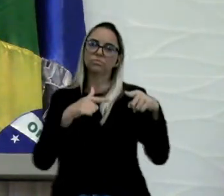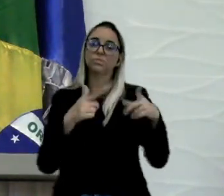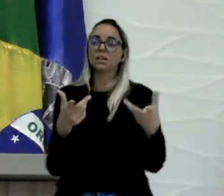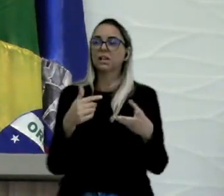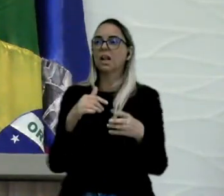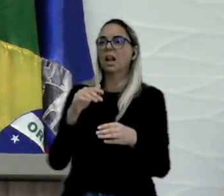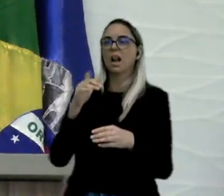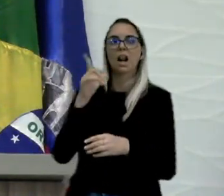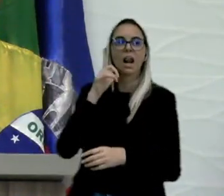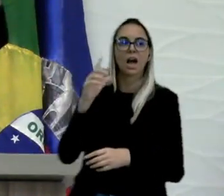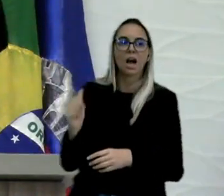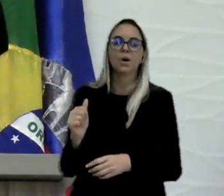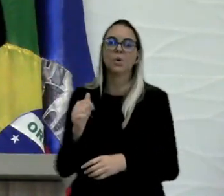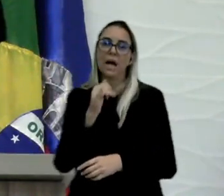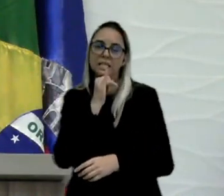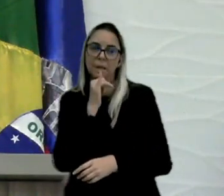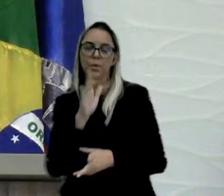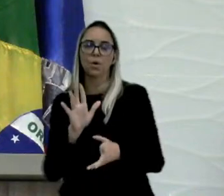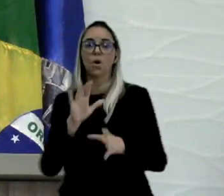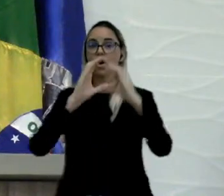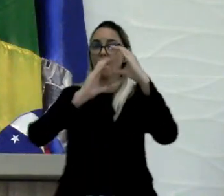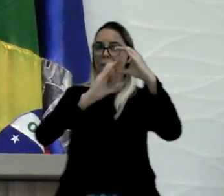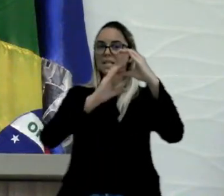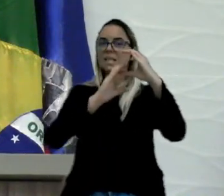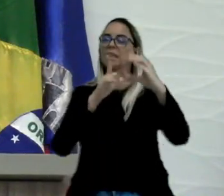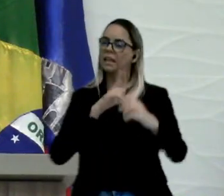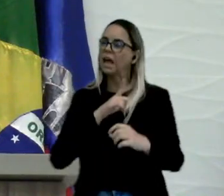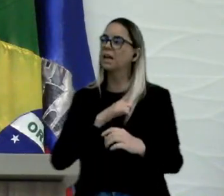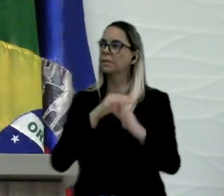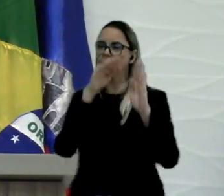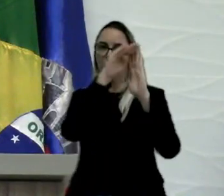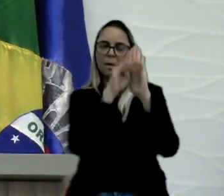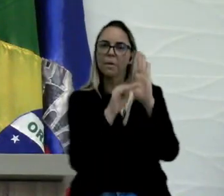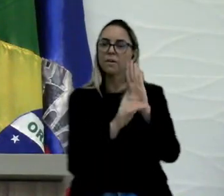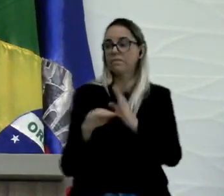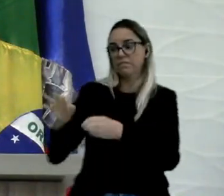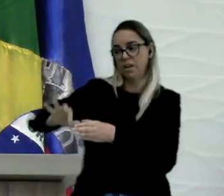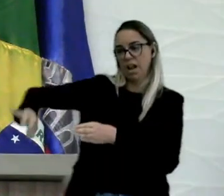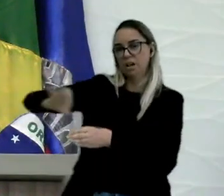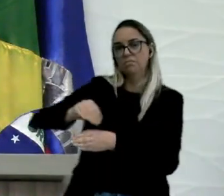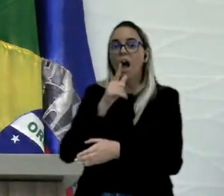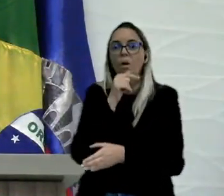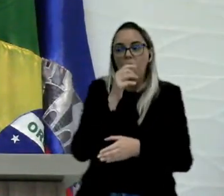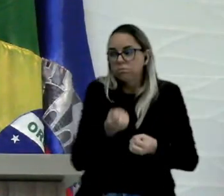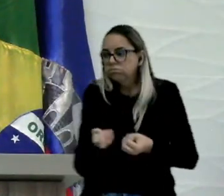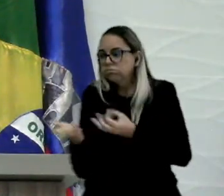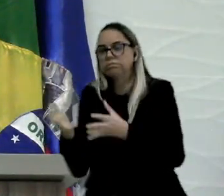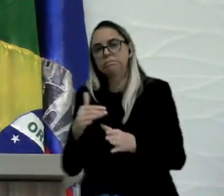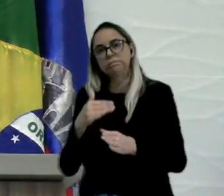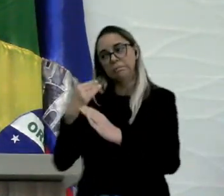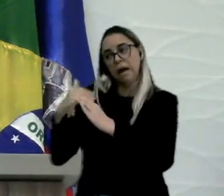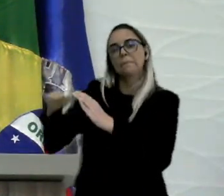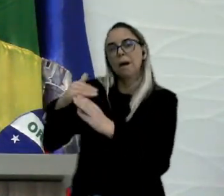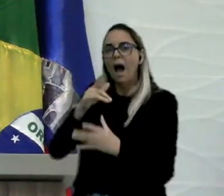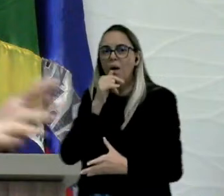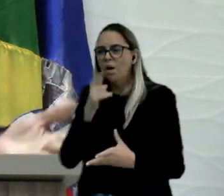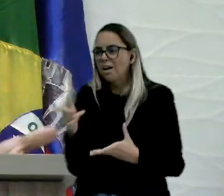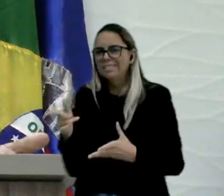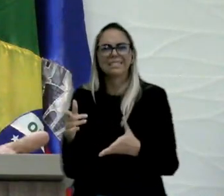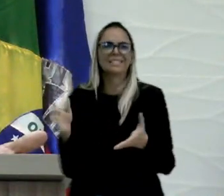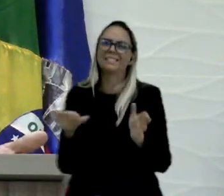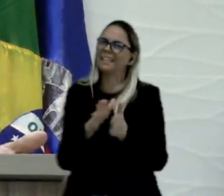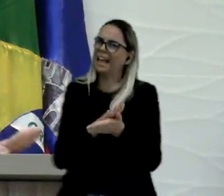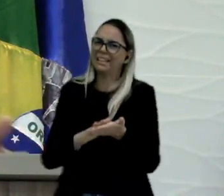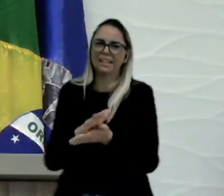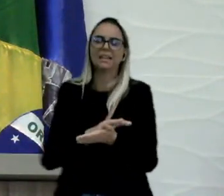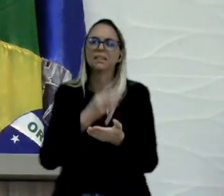Vereador Leo A Compesa tinha um programa para acia Vila do Espírito Santo passou 60 dias e a água não chegou merece